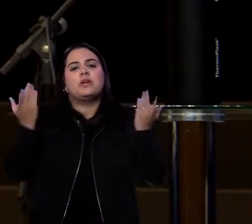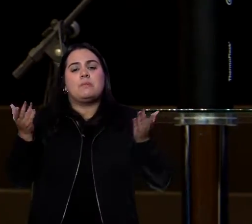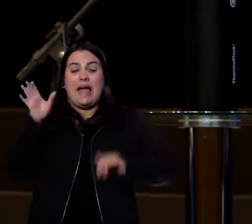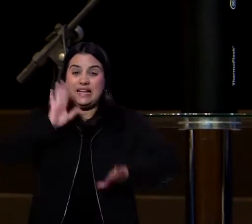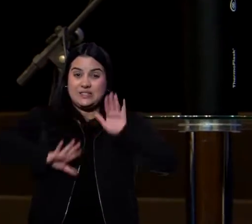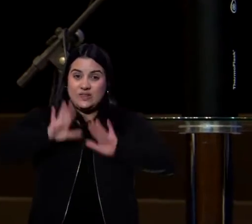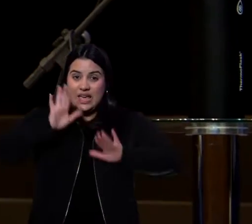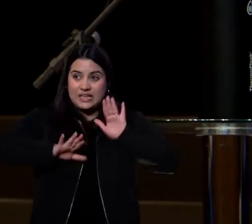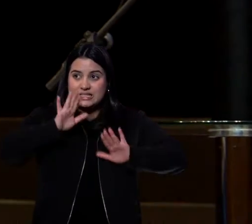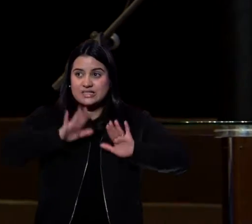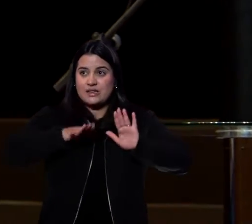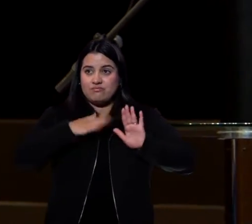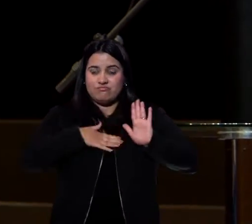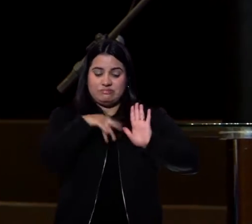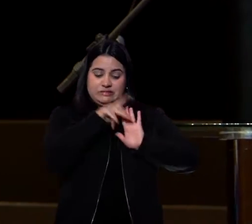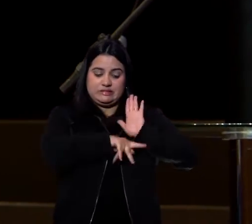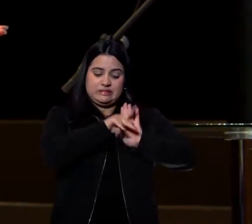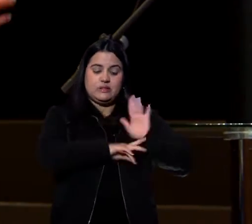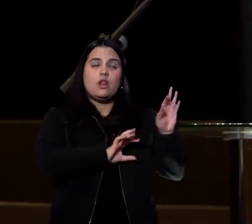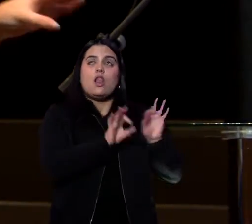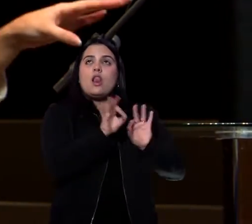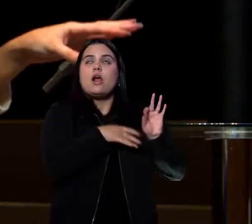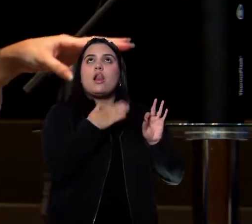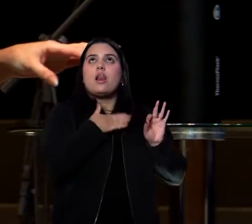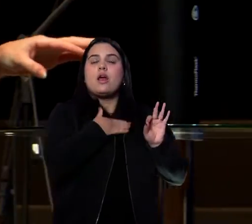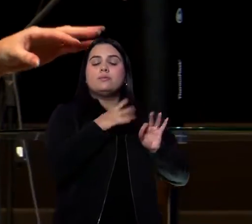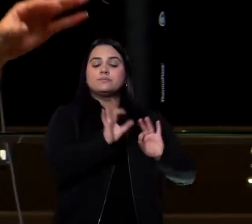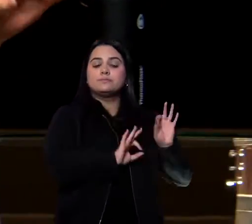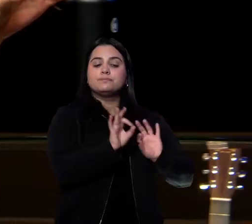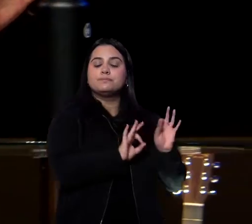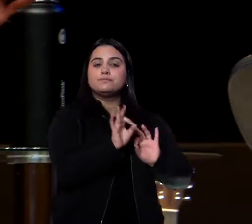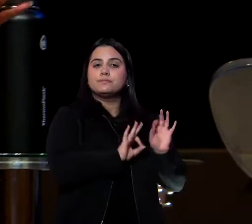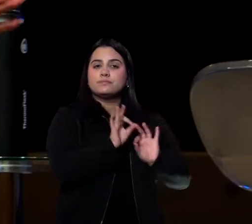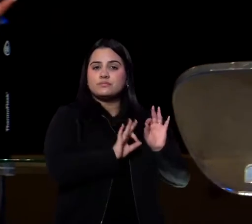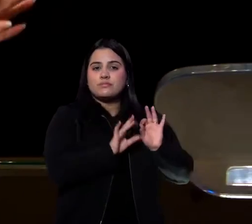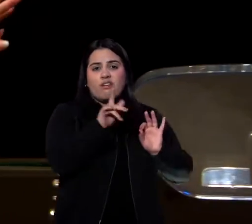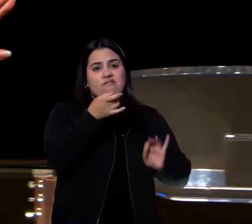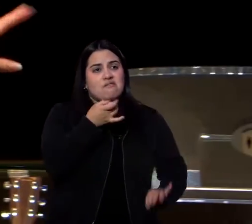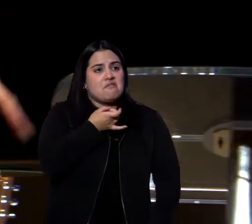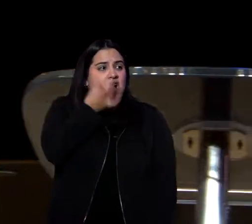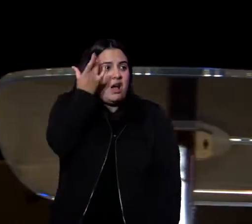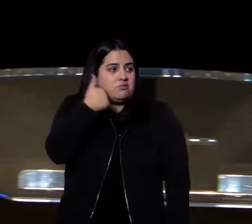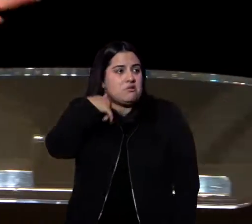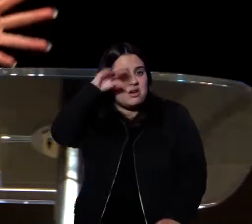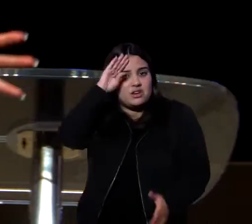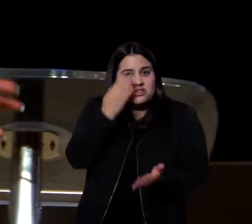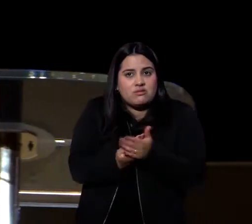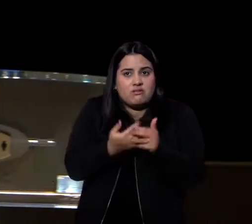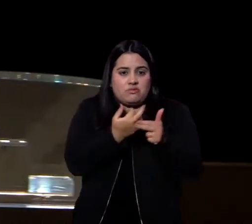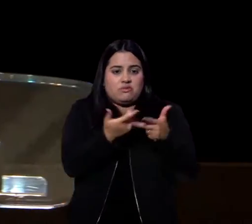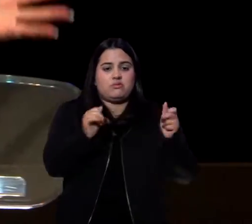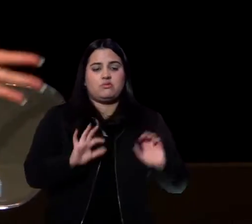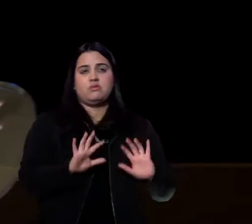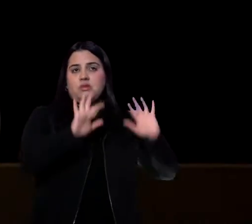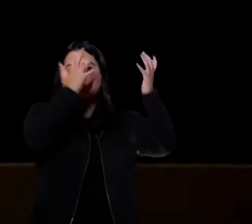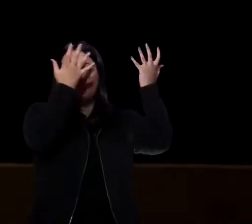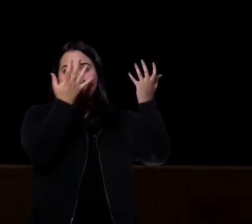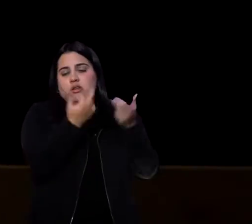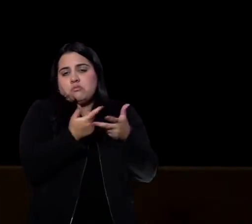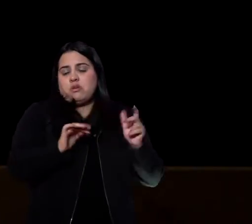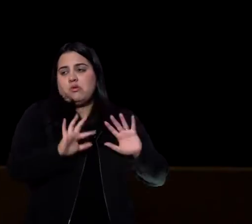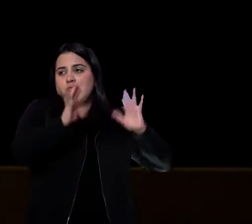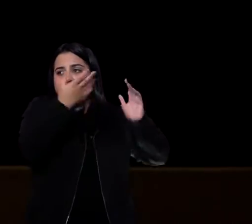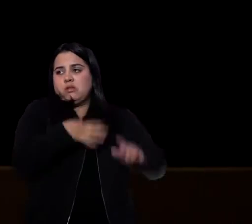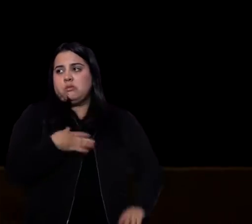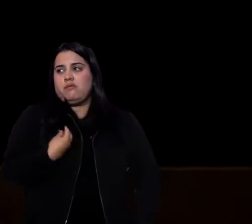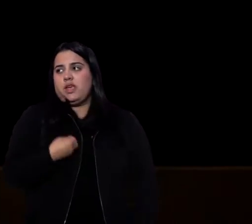planos. É muito fácil a gente acreditar em tudo aquilo que tem acontecido, tipo, tudo aquilo que acontece na nossa